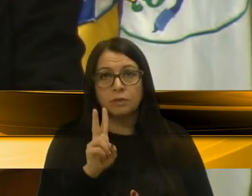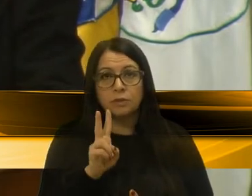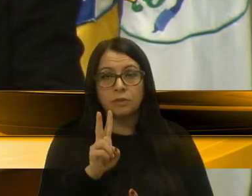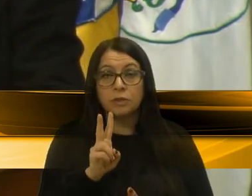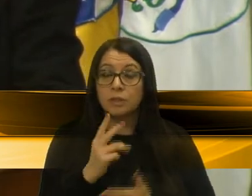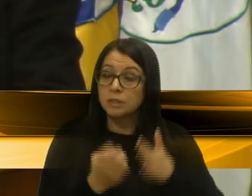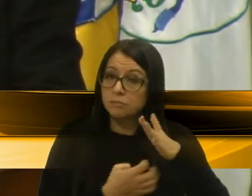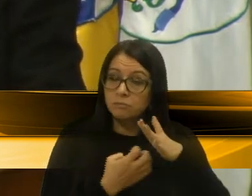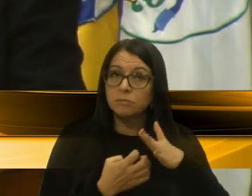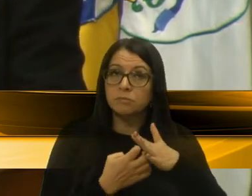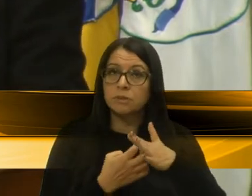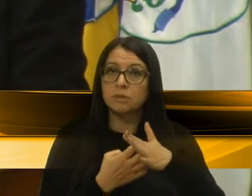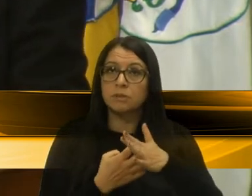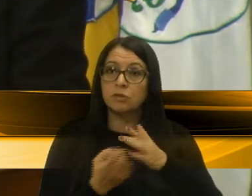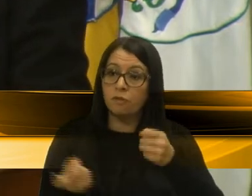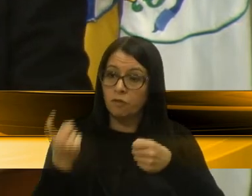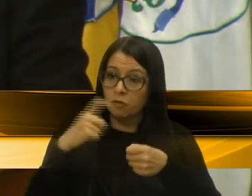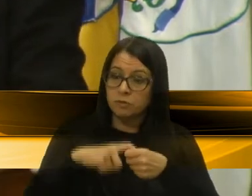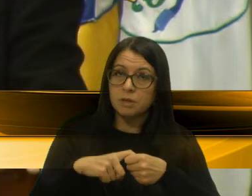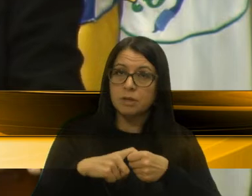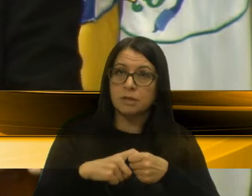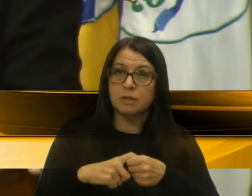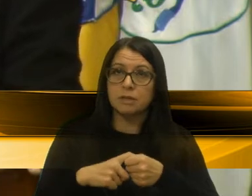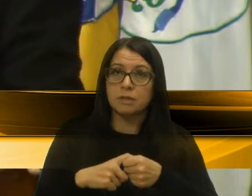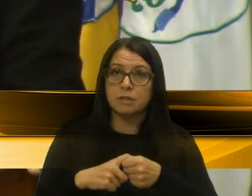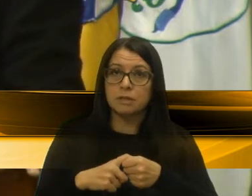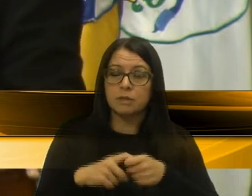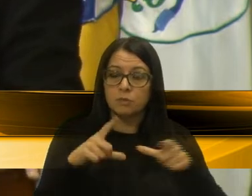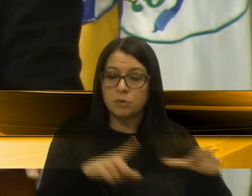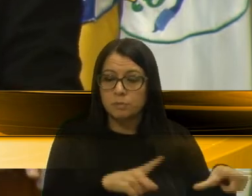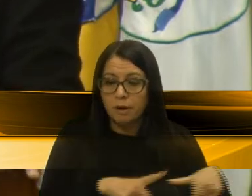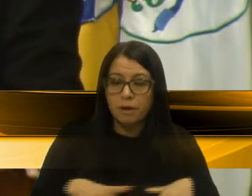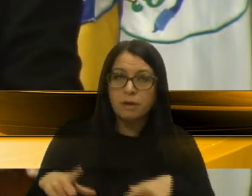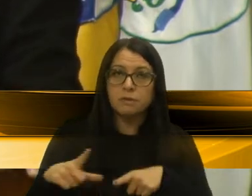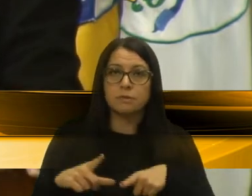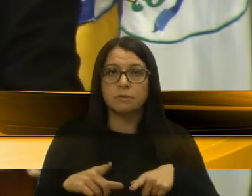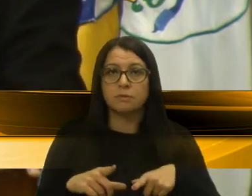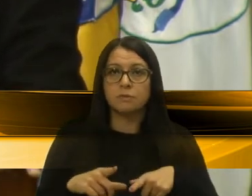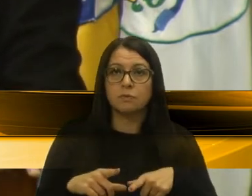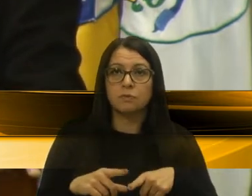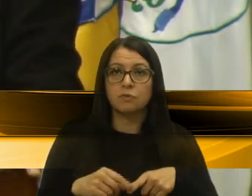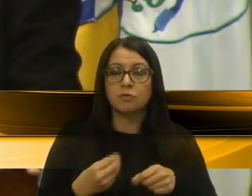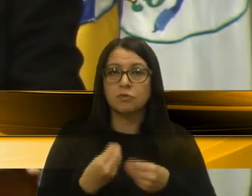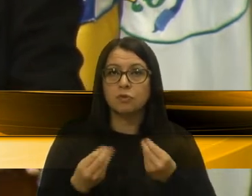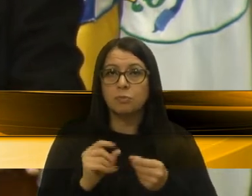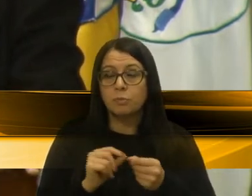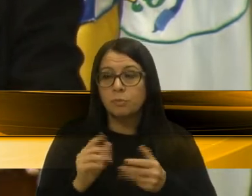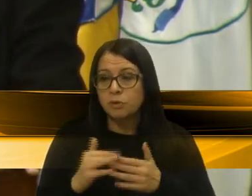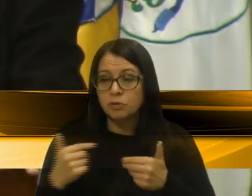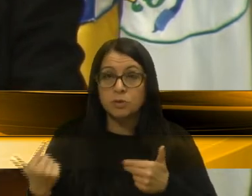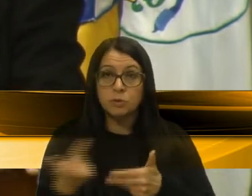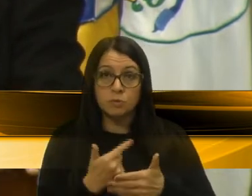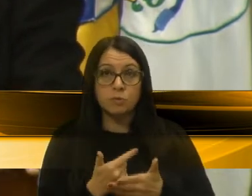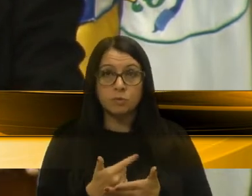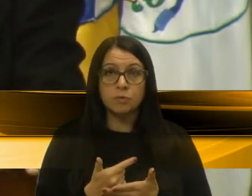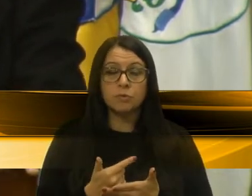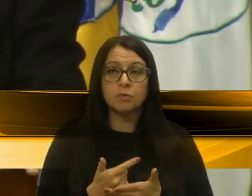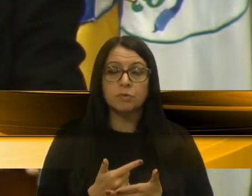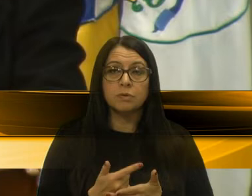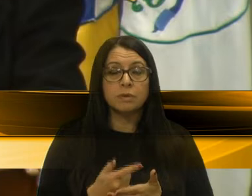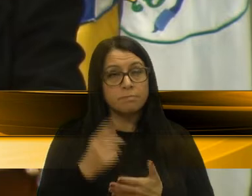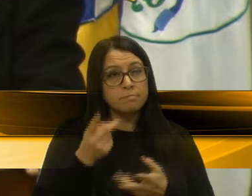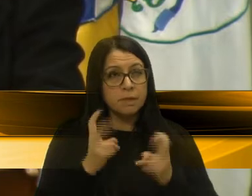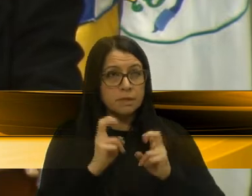indústria ter retomado espaços do ponto de vista de encomendas, a gente percebe que as